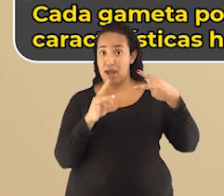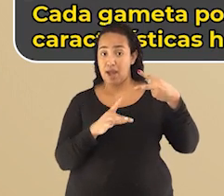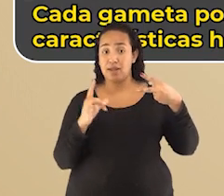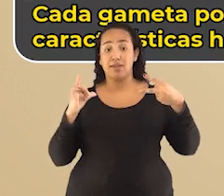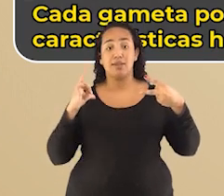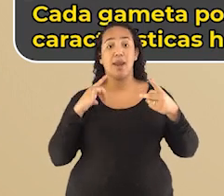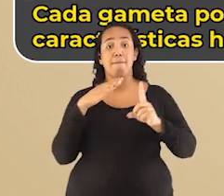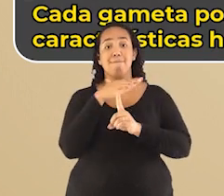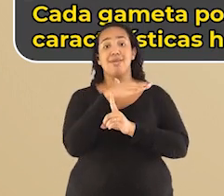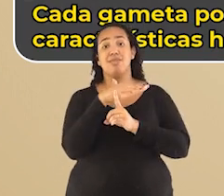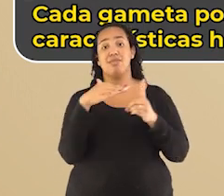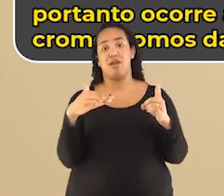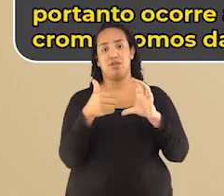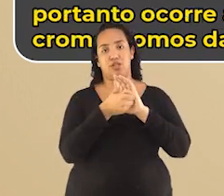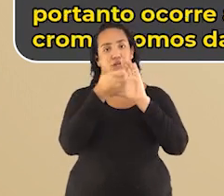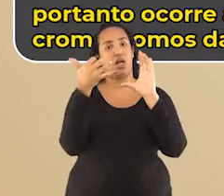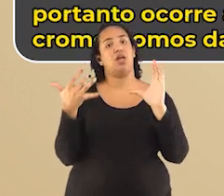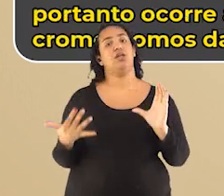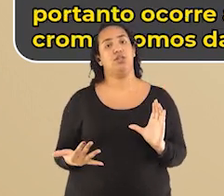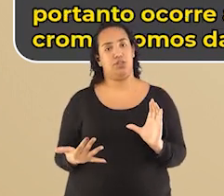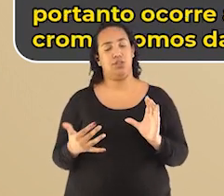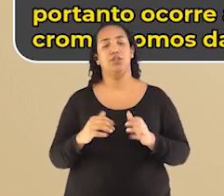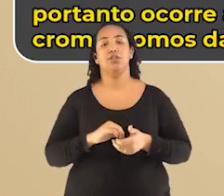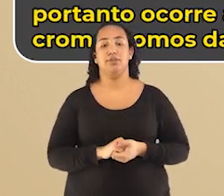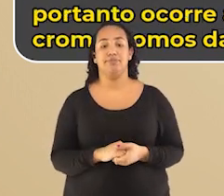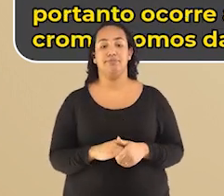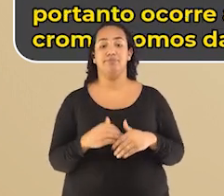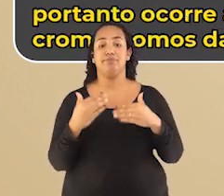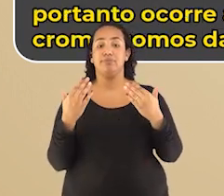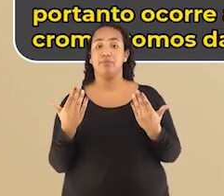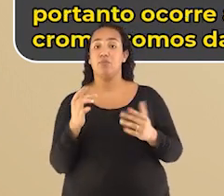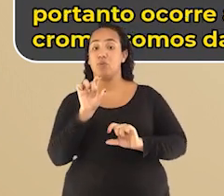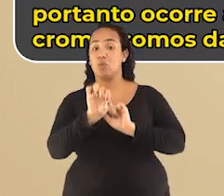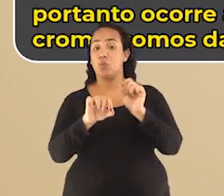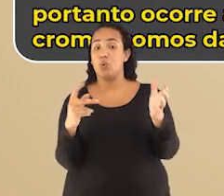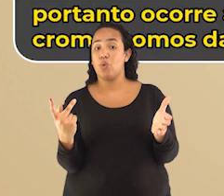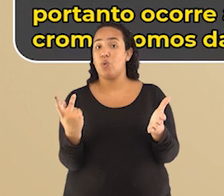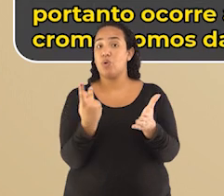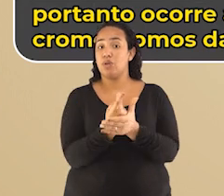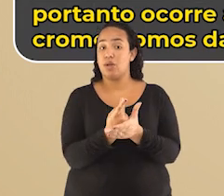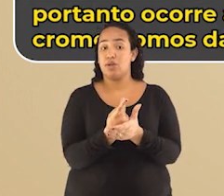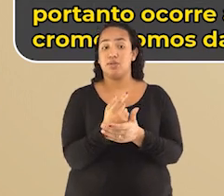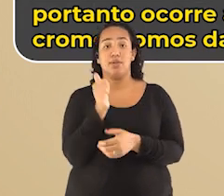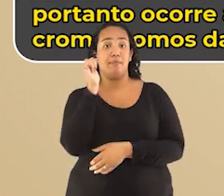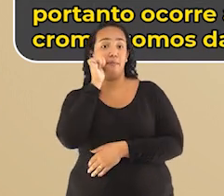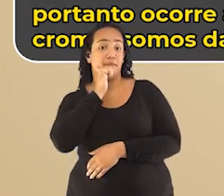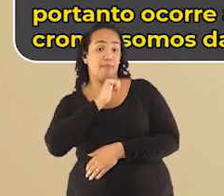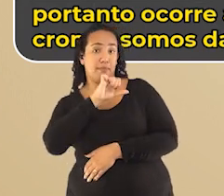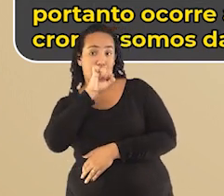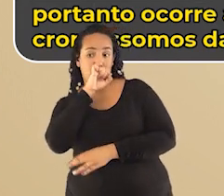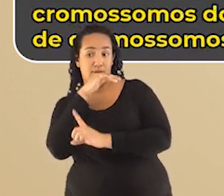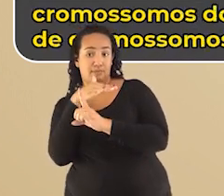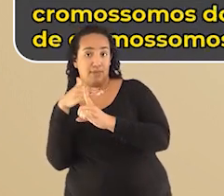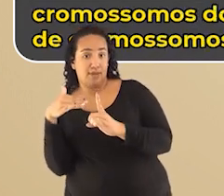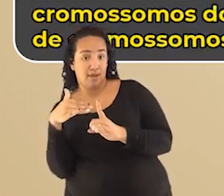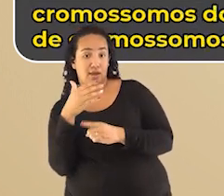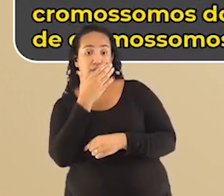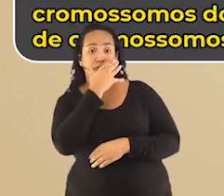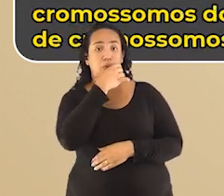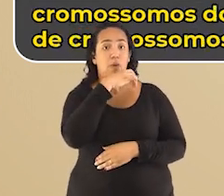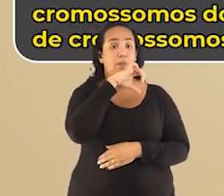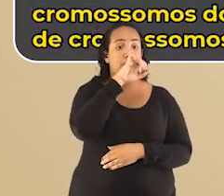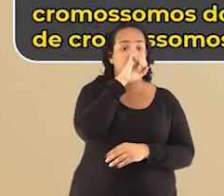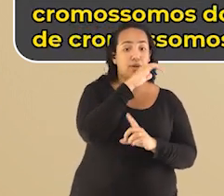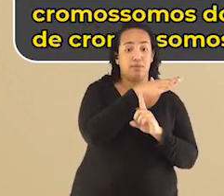apenas metade das nossas características hereditárias. Portanto, ocorre a junção da metade dos cromossomos da mãe com a metade